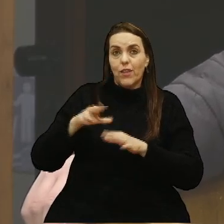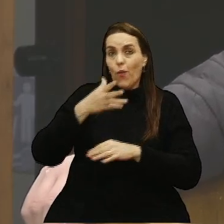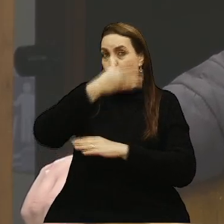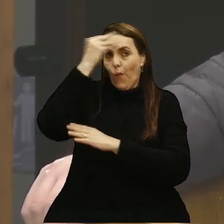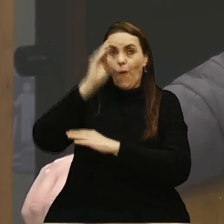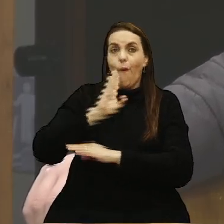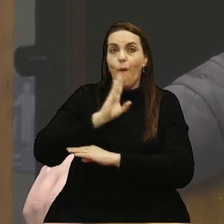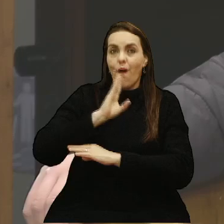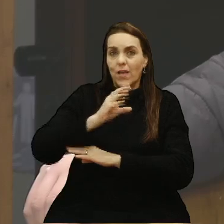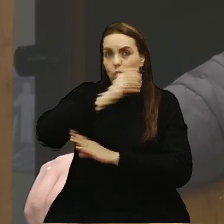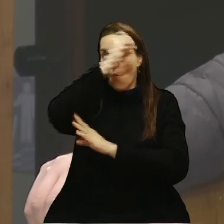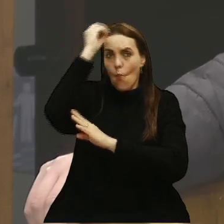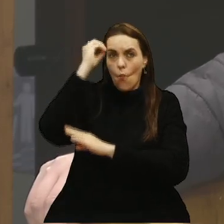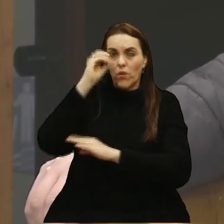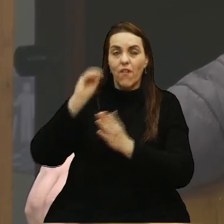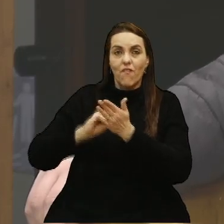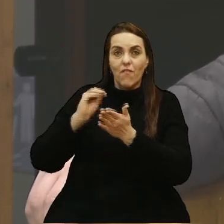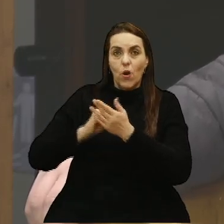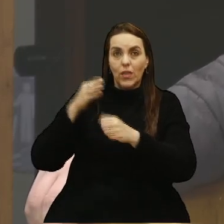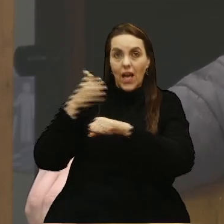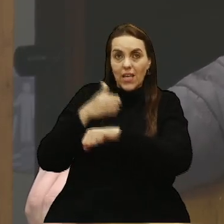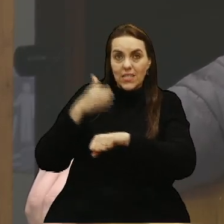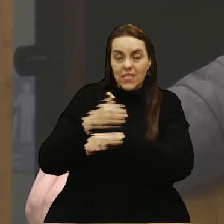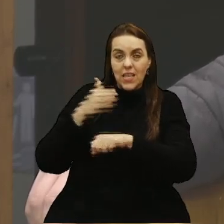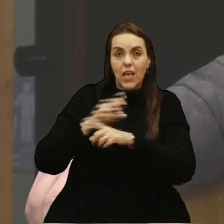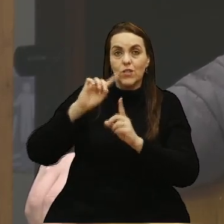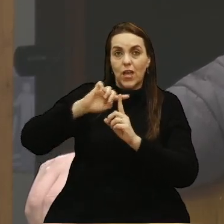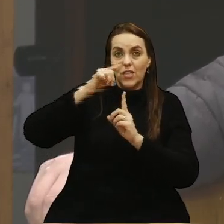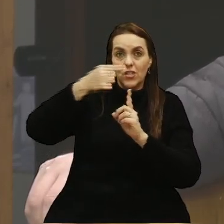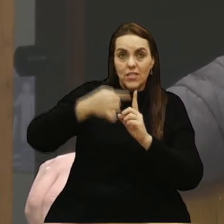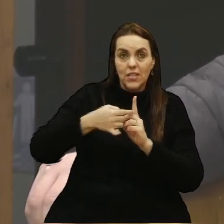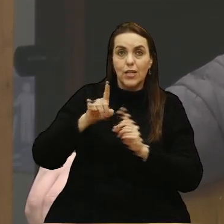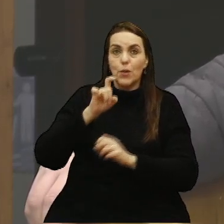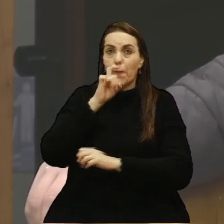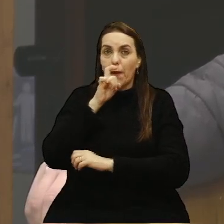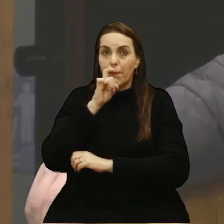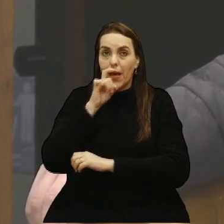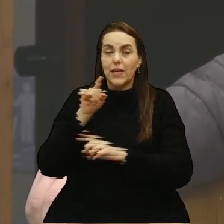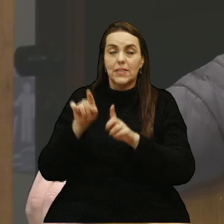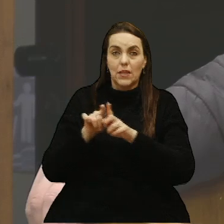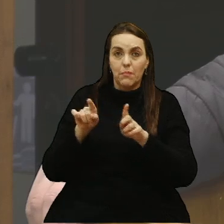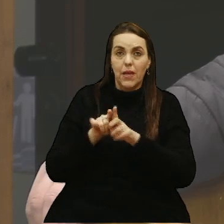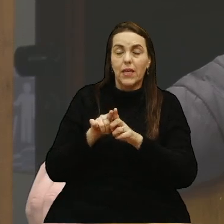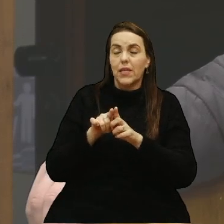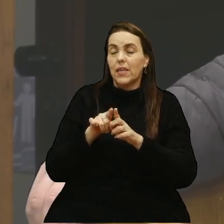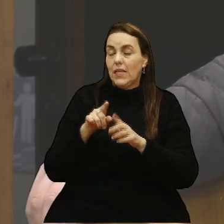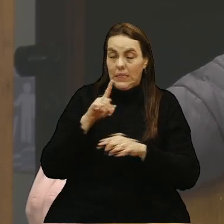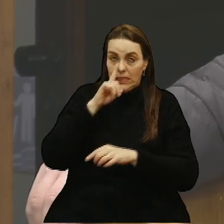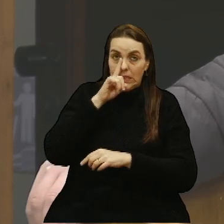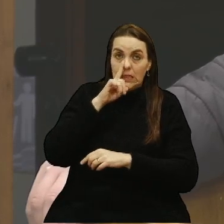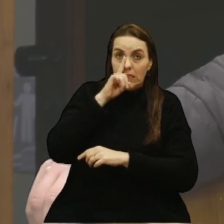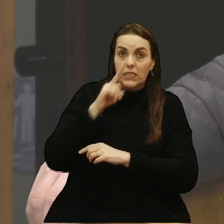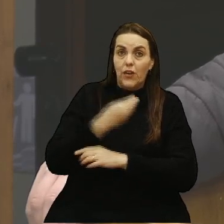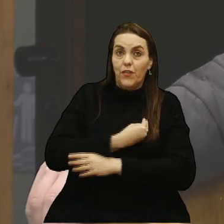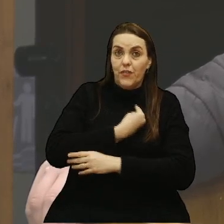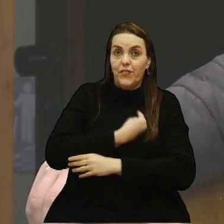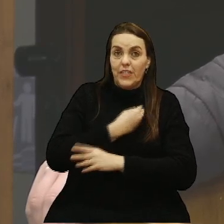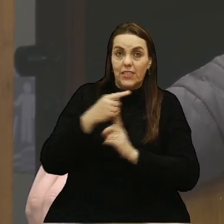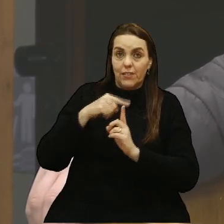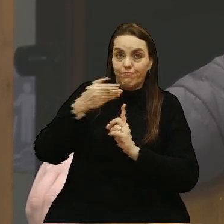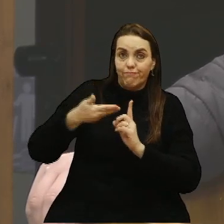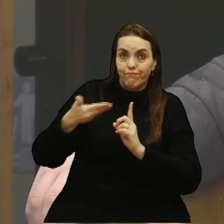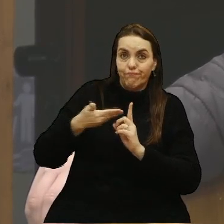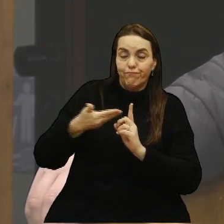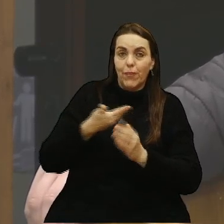pela ignorância, pela falta de acesso das gestantes, dos pais, e colocando em risco justamente a vida de crianças,